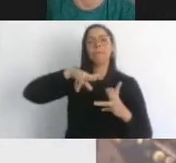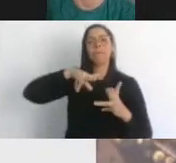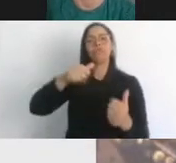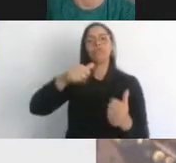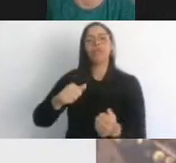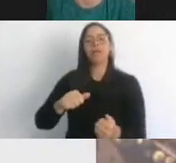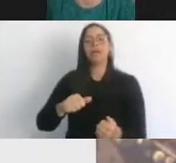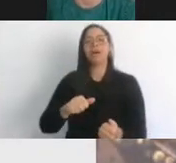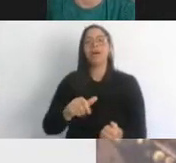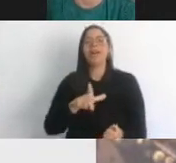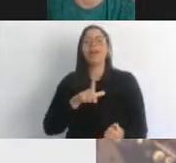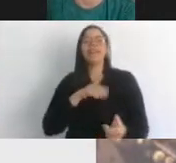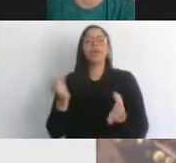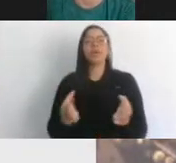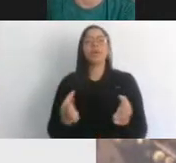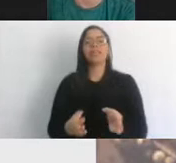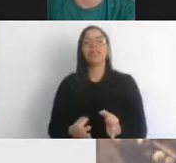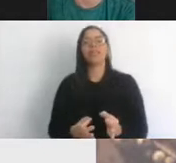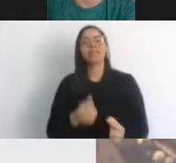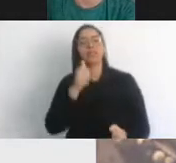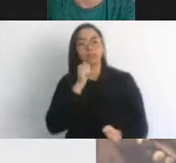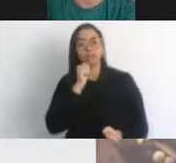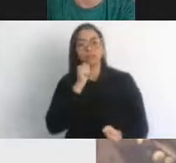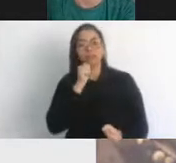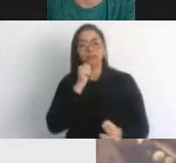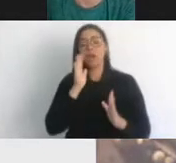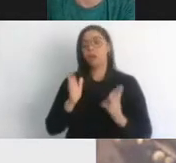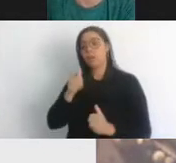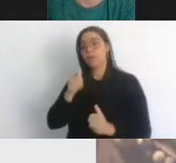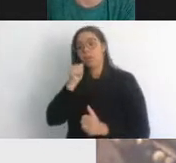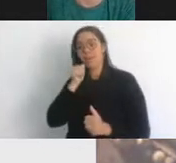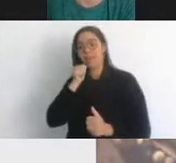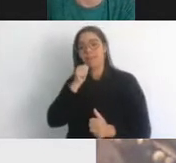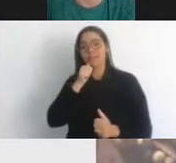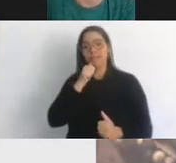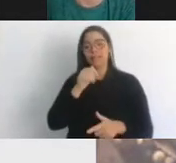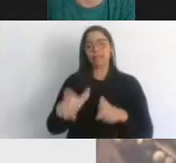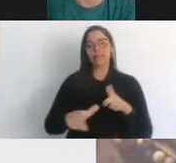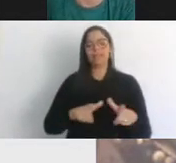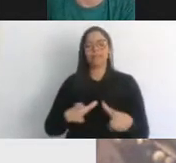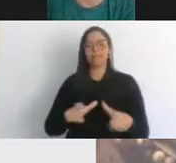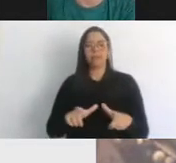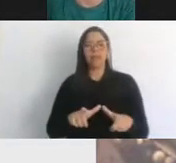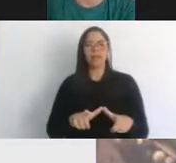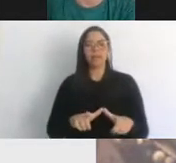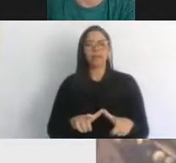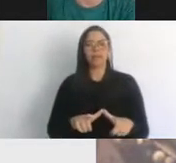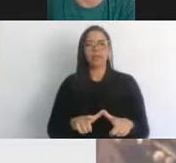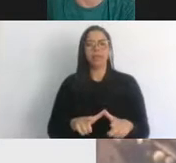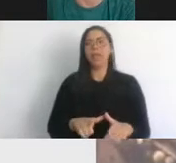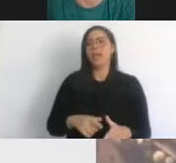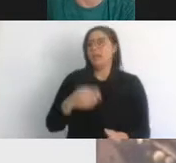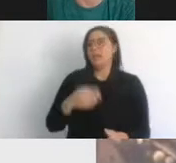organização dessas mulheres ou seja enquanto essas mulheres estavam ocupando espaços privados as muito dificilmente conseguiam se